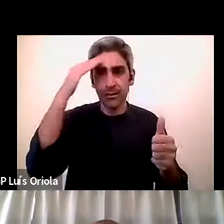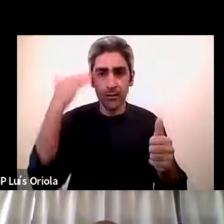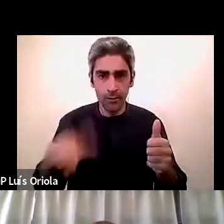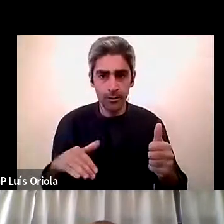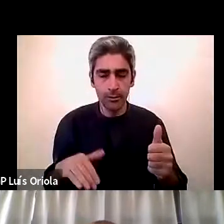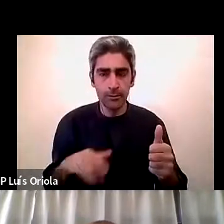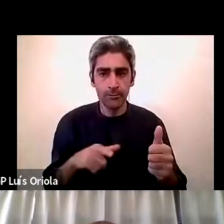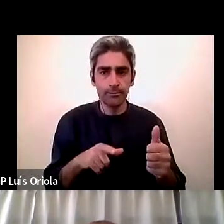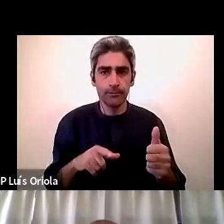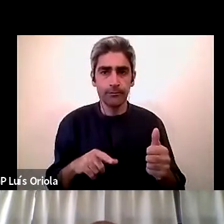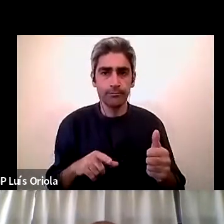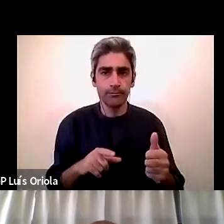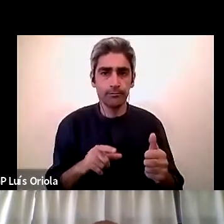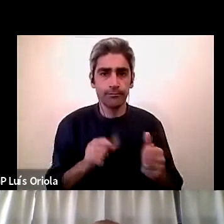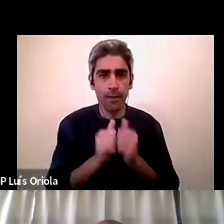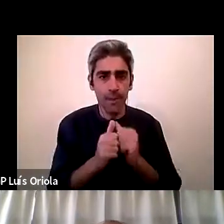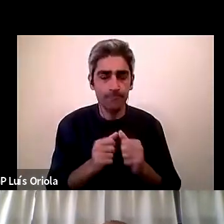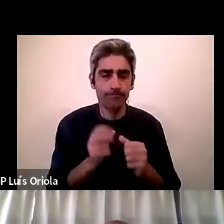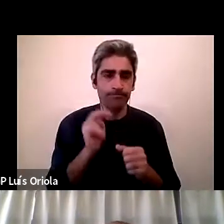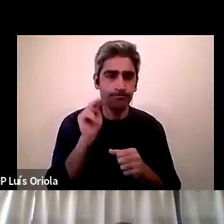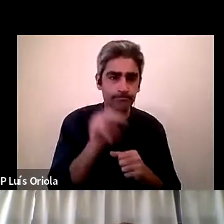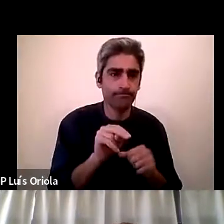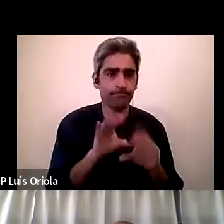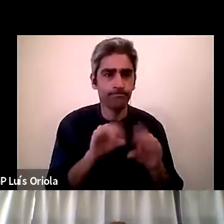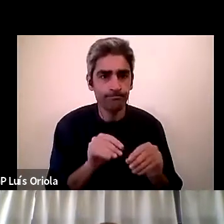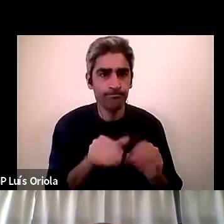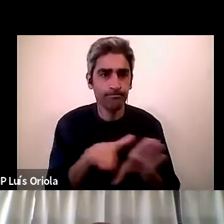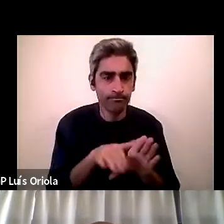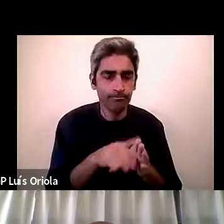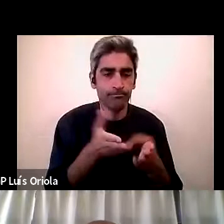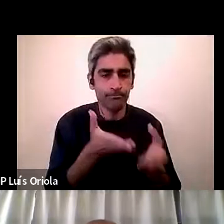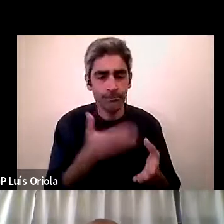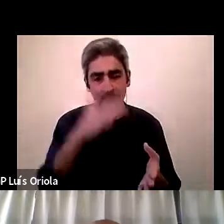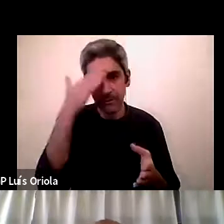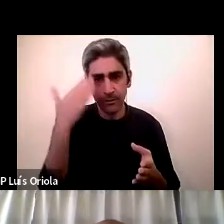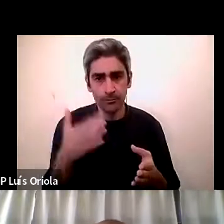ter esse papel de intervenção. Aqui